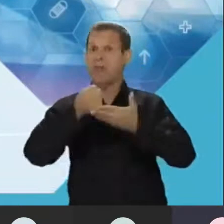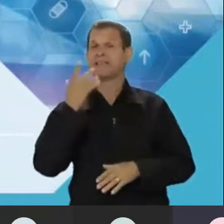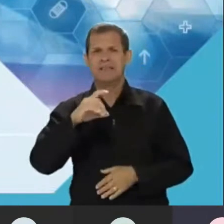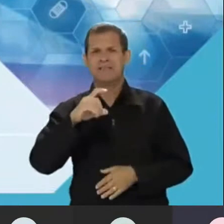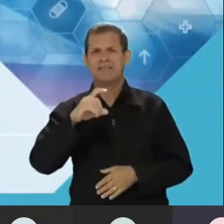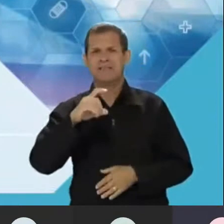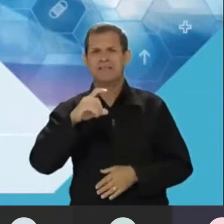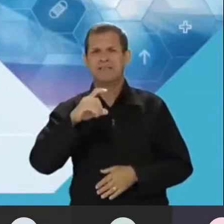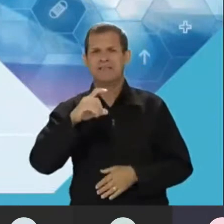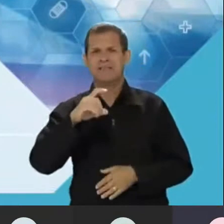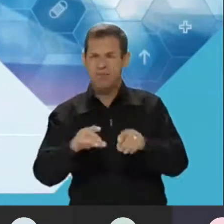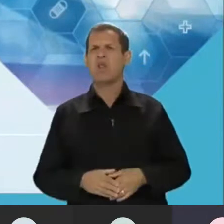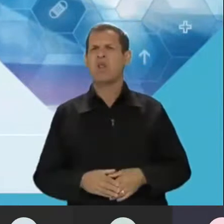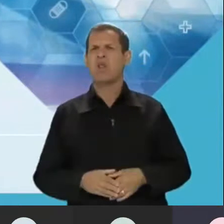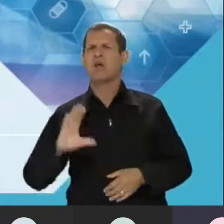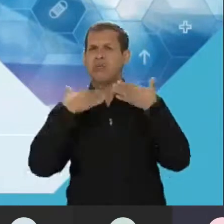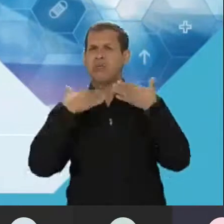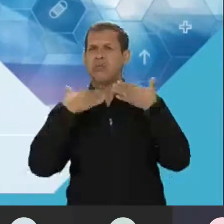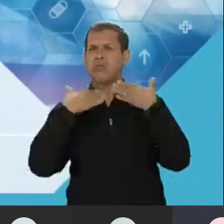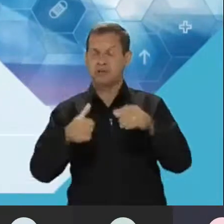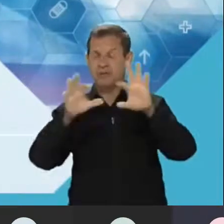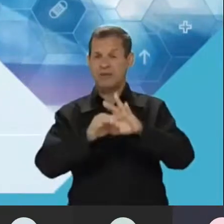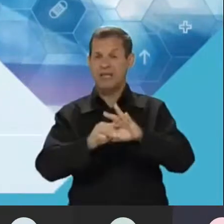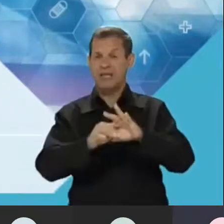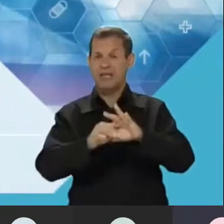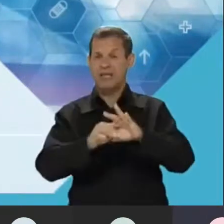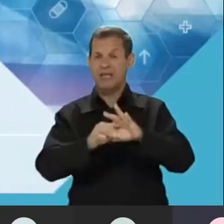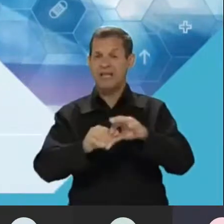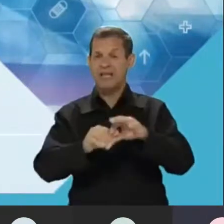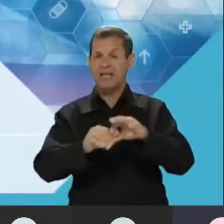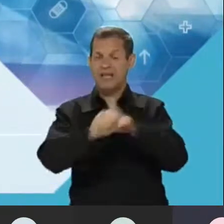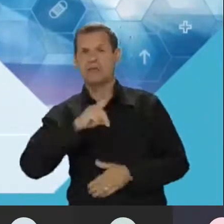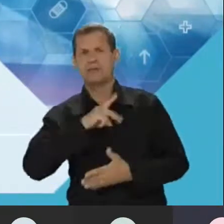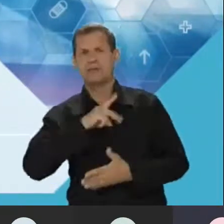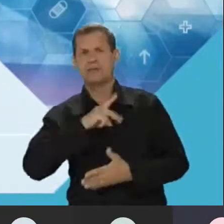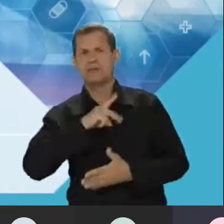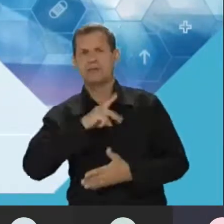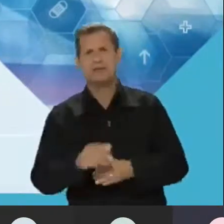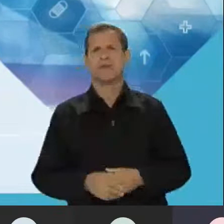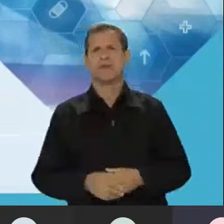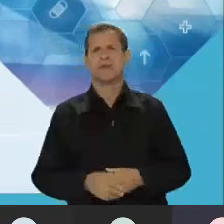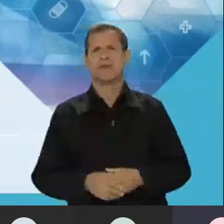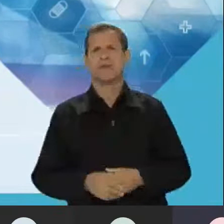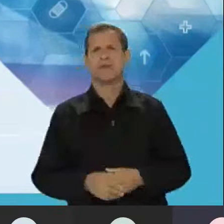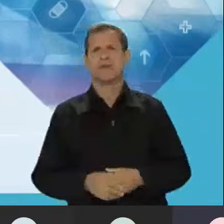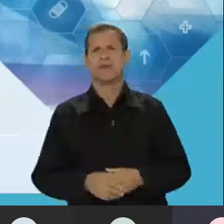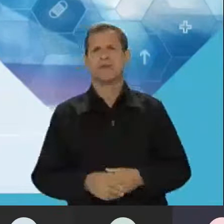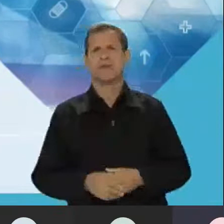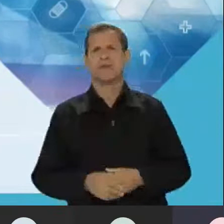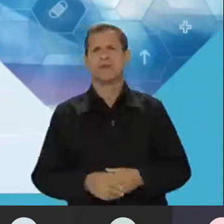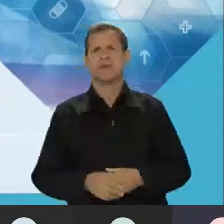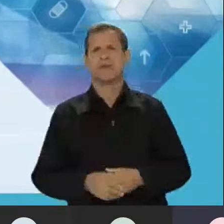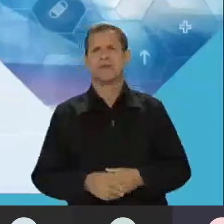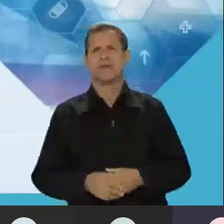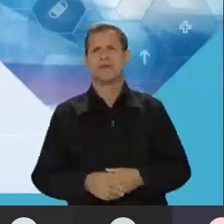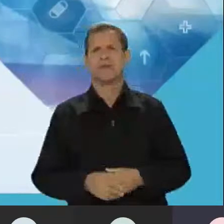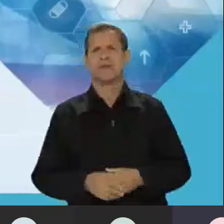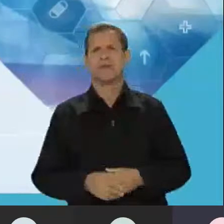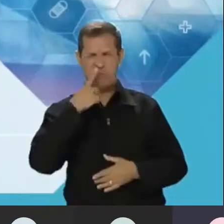ela traz climas quentes para climas, porque ela está relacionada à renovação do ar. Então, realmente trazer saúde, tirar